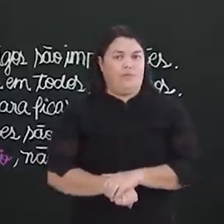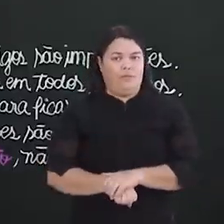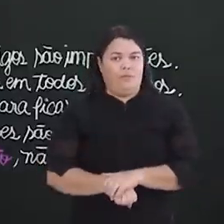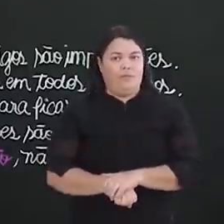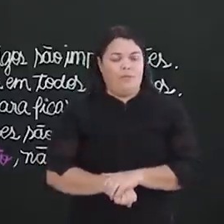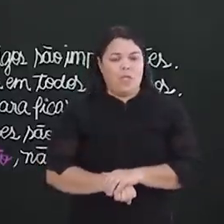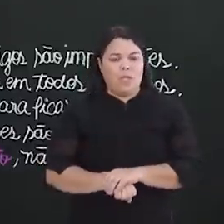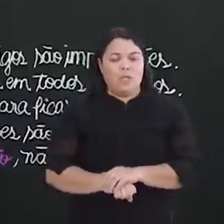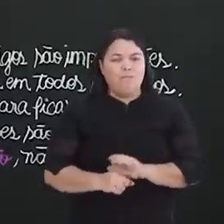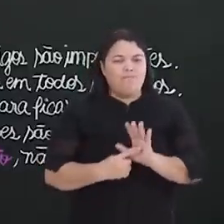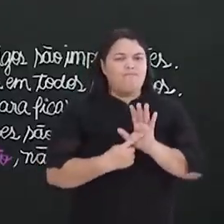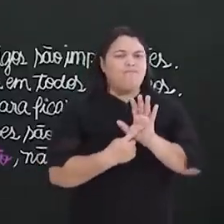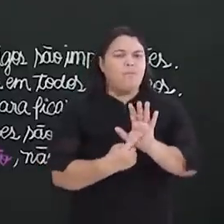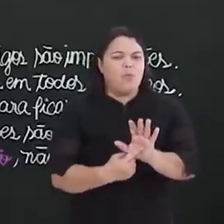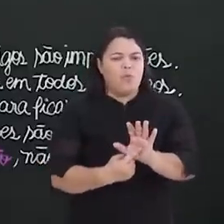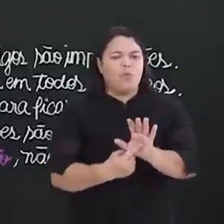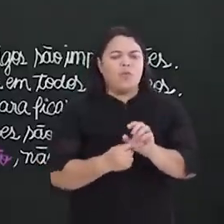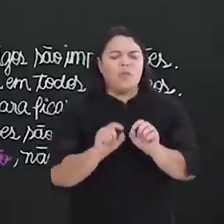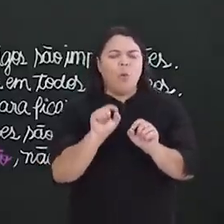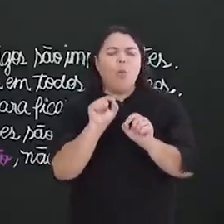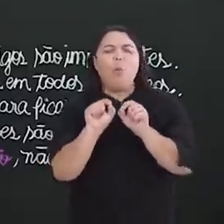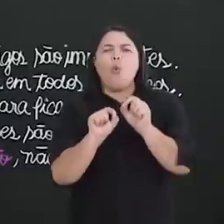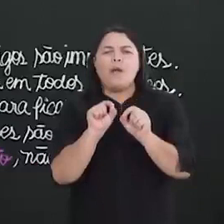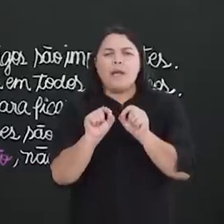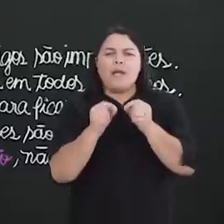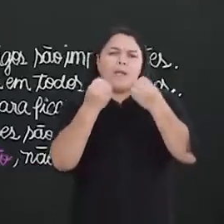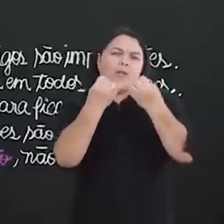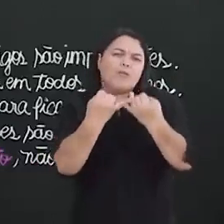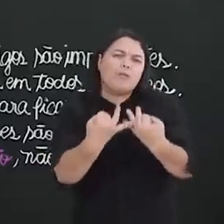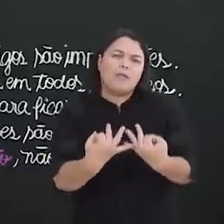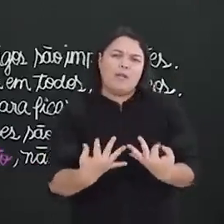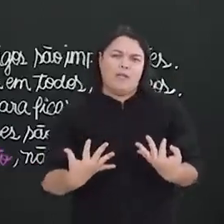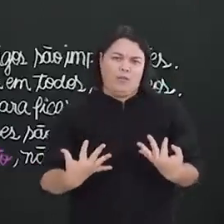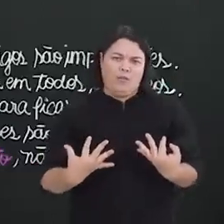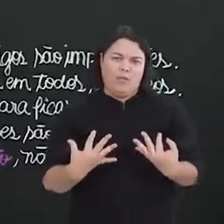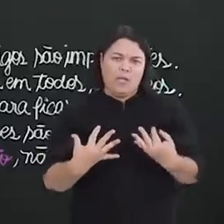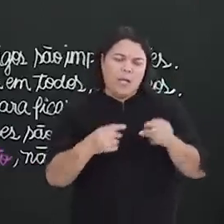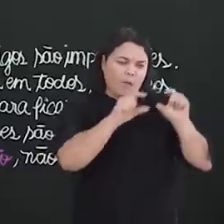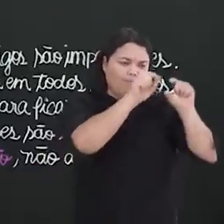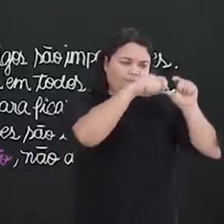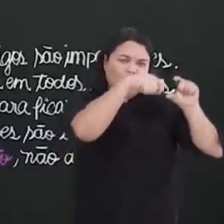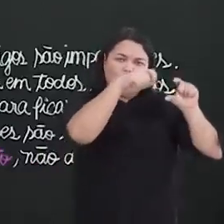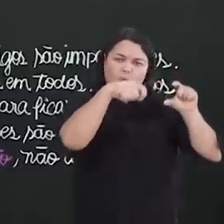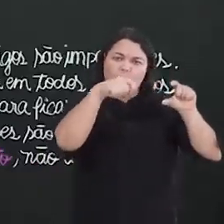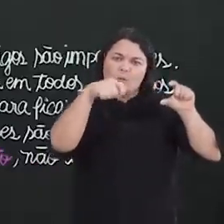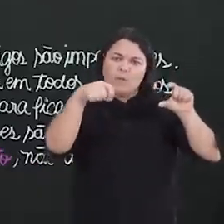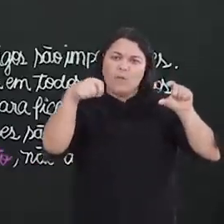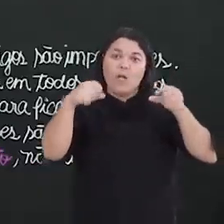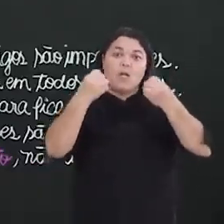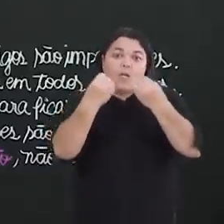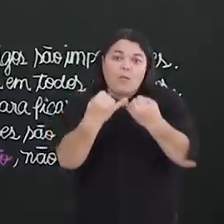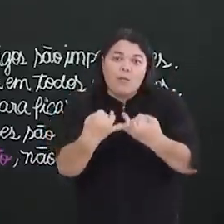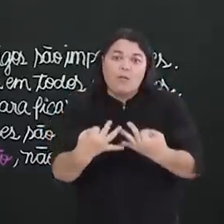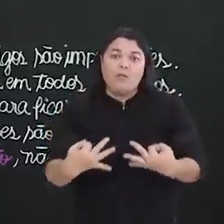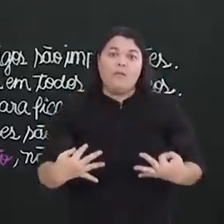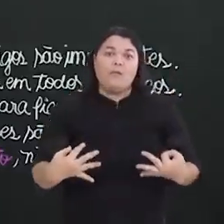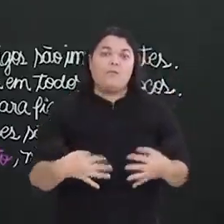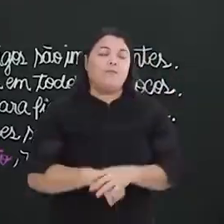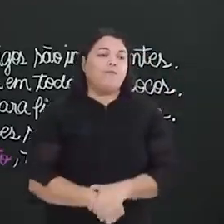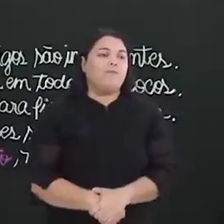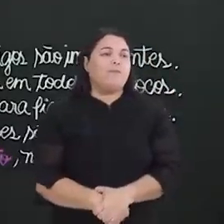que indicam, uma em relação à outra, uma ideia de explicação. Ela é introduzida por uma conjunção